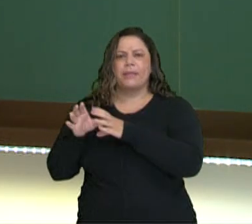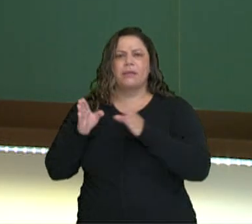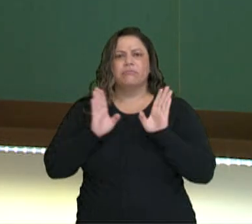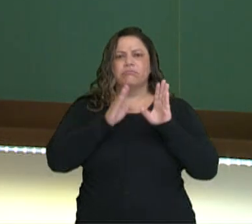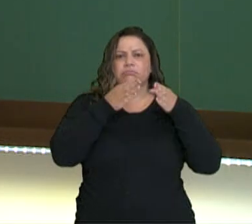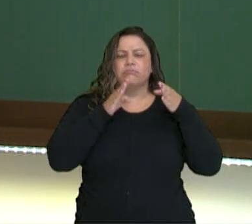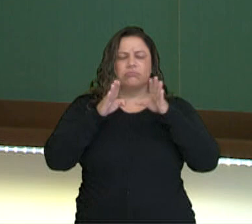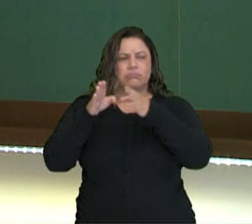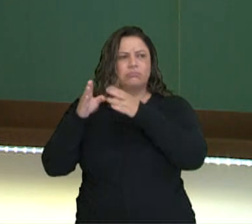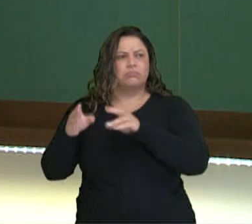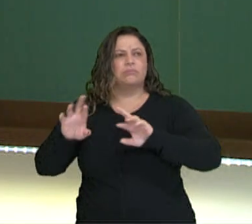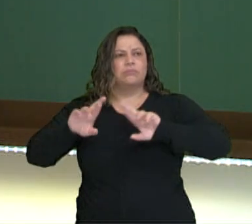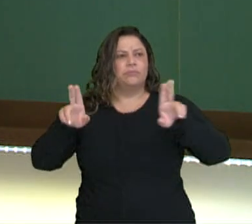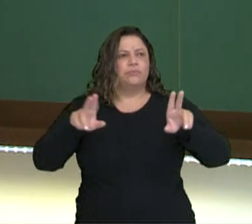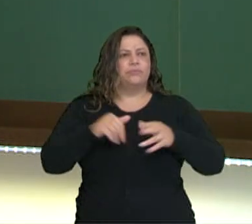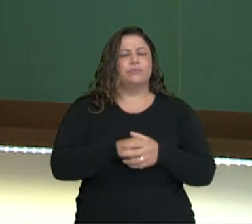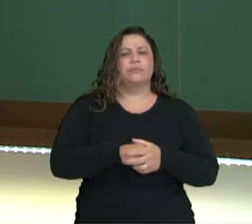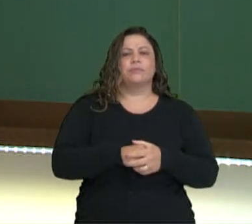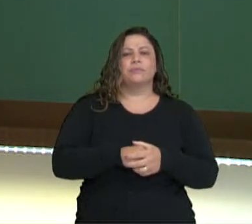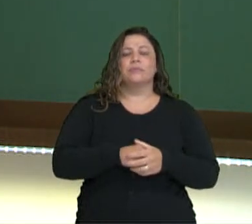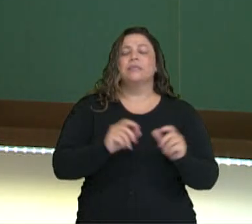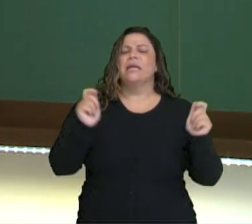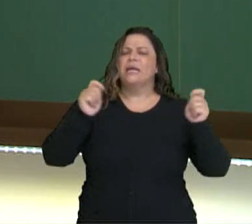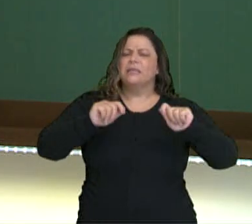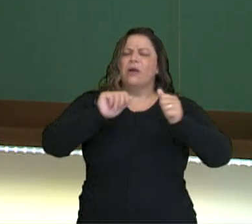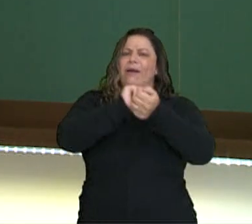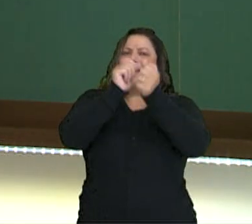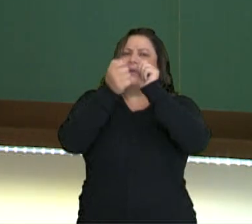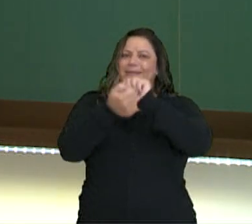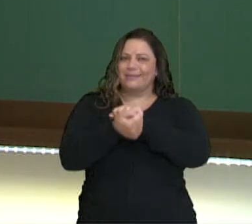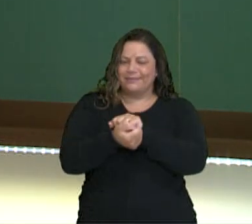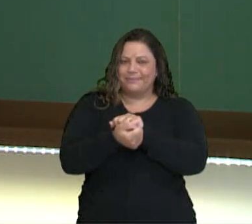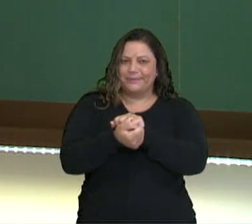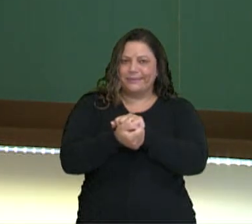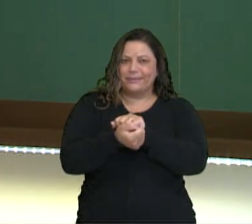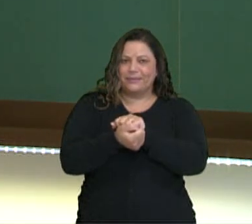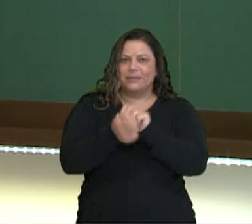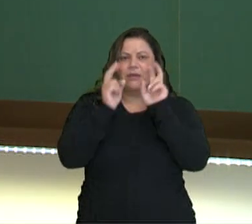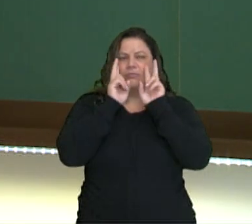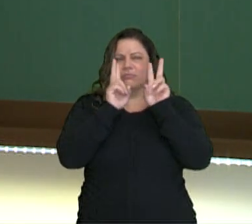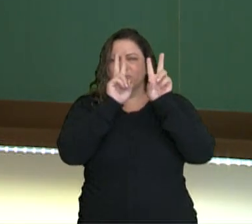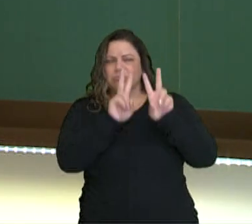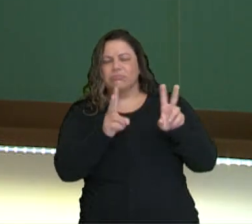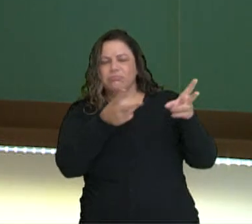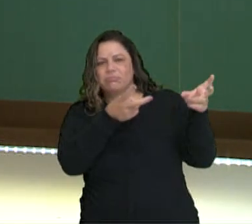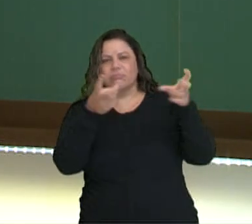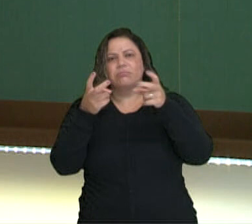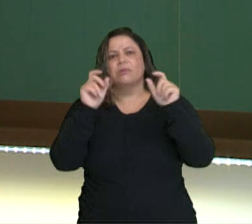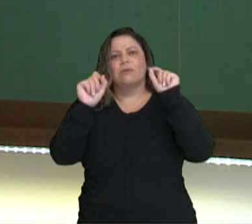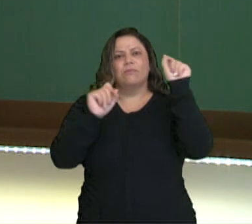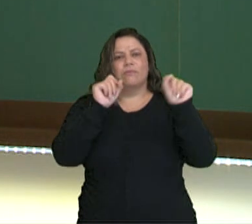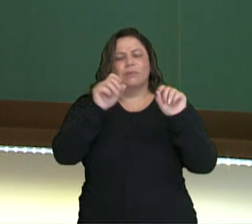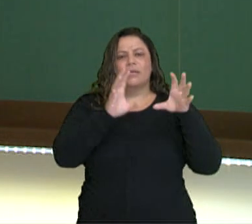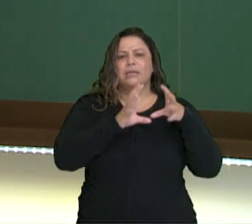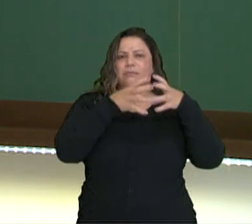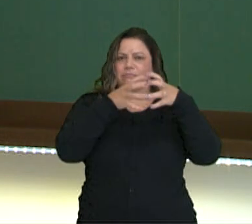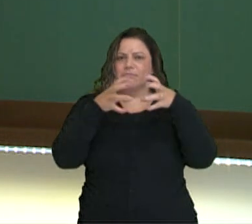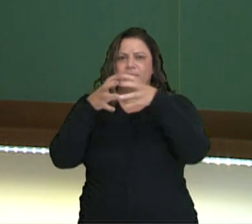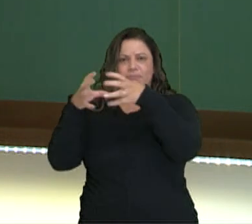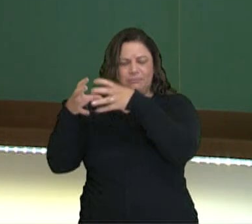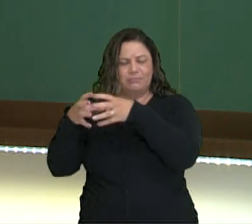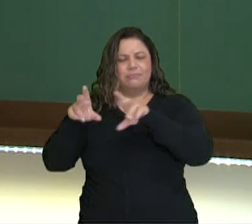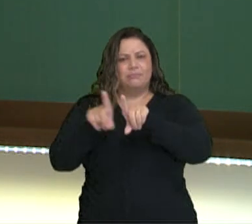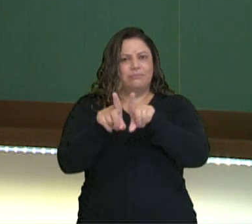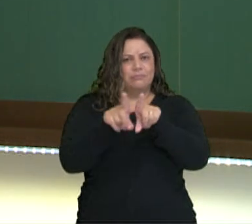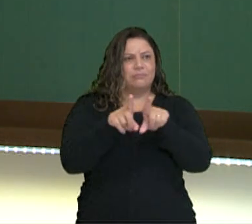que eu acabei de falar, FT1. Mas ela é adaptável, vocês vão ouvir falar dessas classificações também,